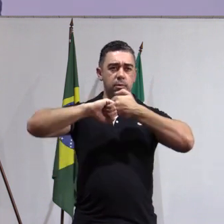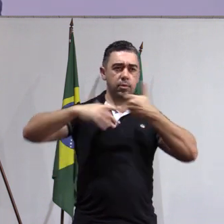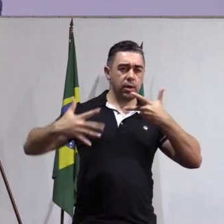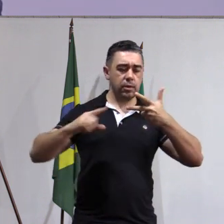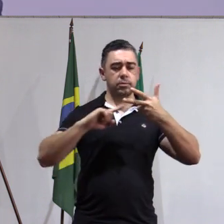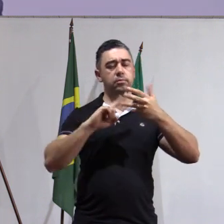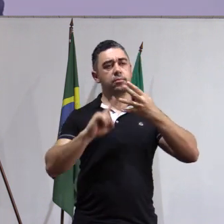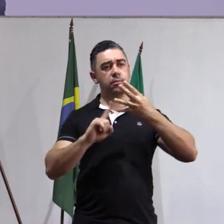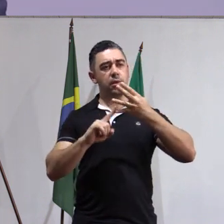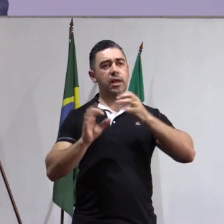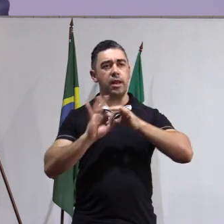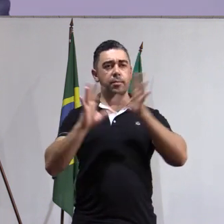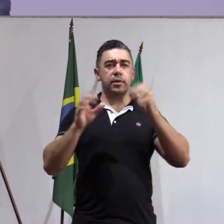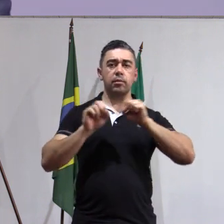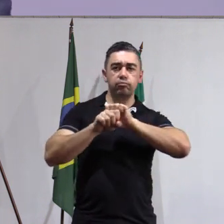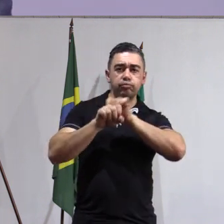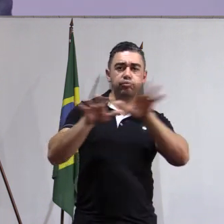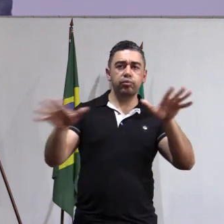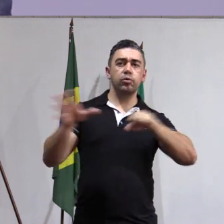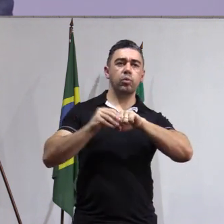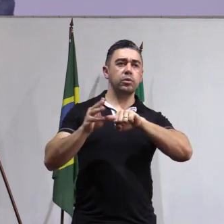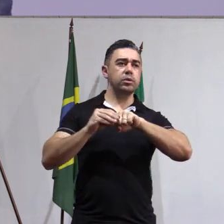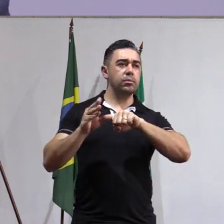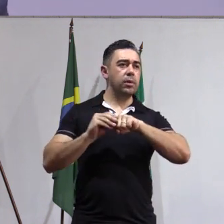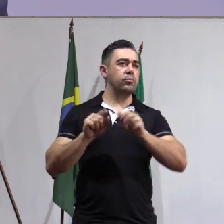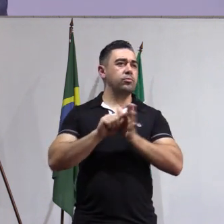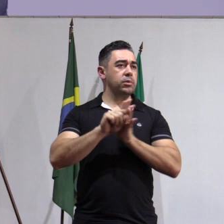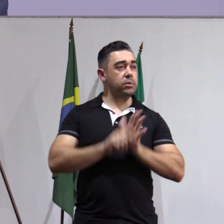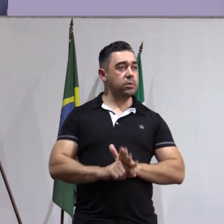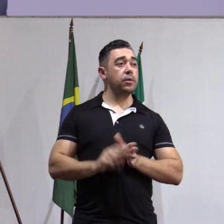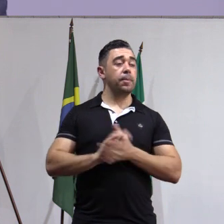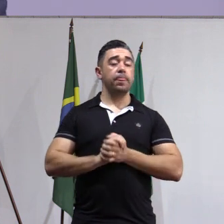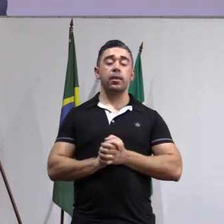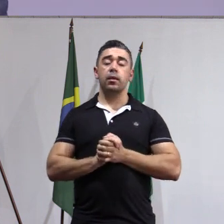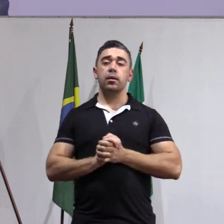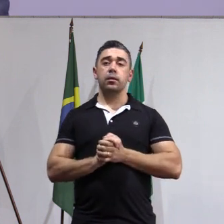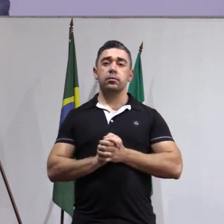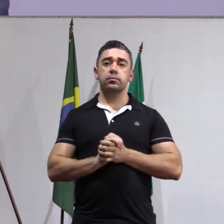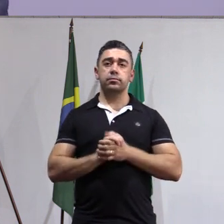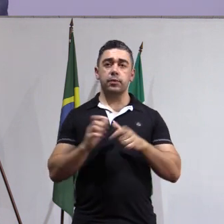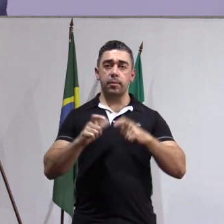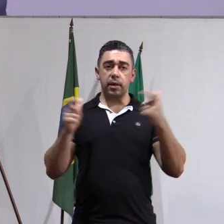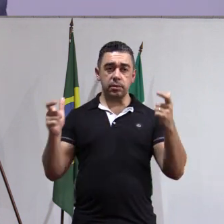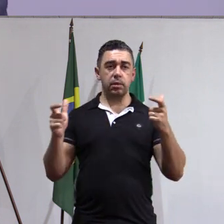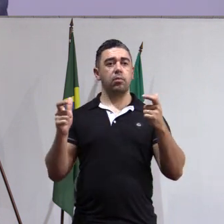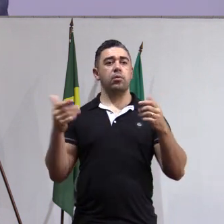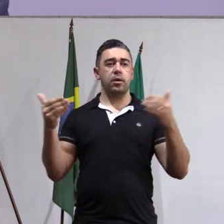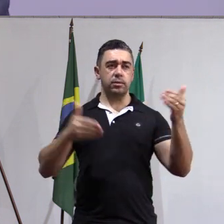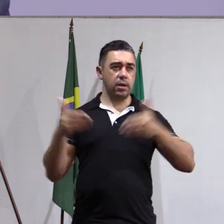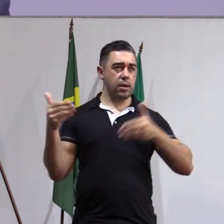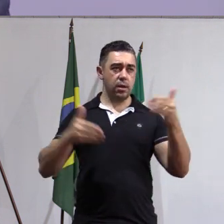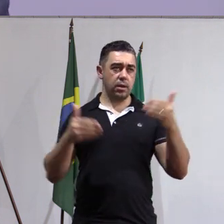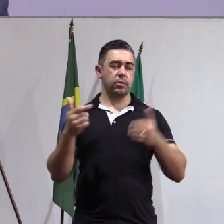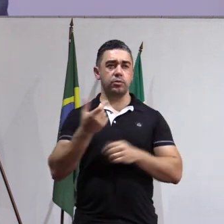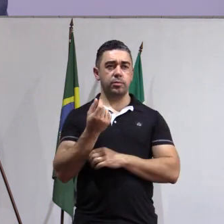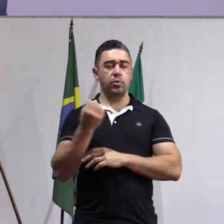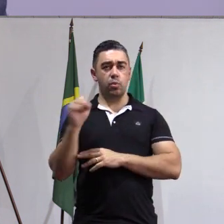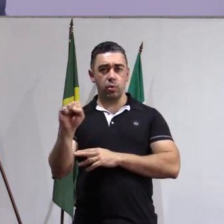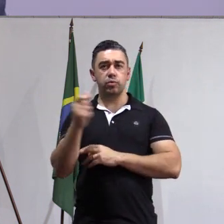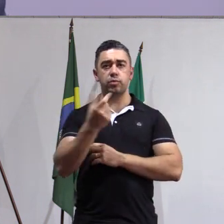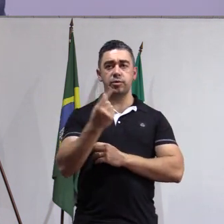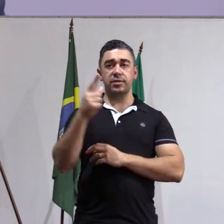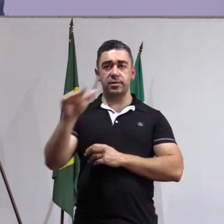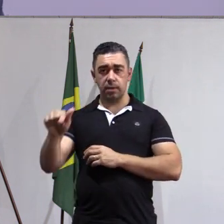para a produção e disseminação do conhecimento. No que diz respeito à ampliação do acesso, entre 2008 e